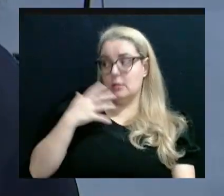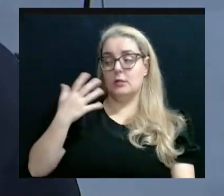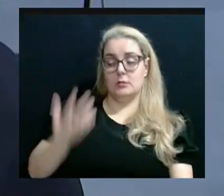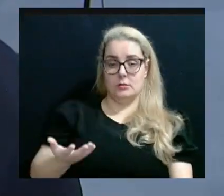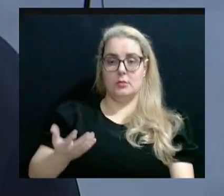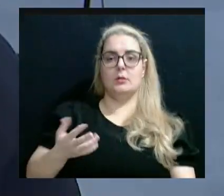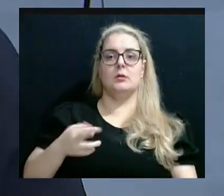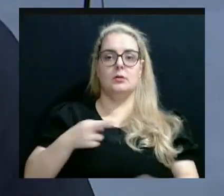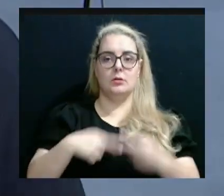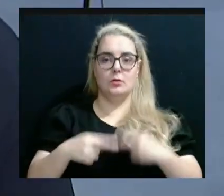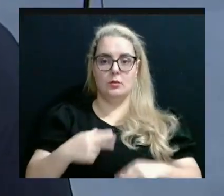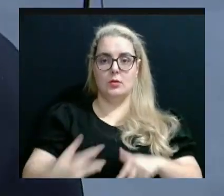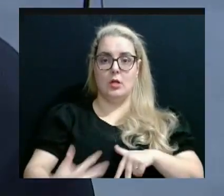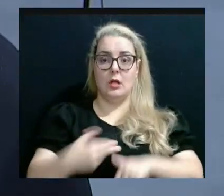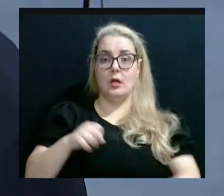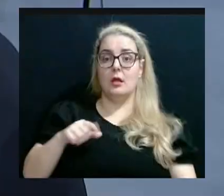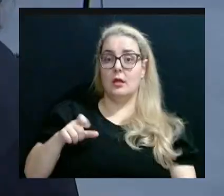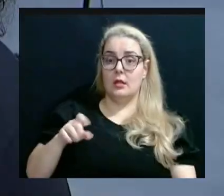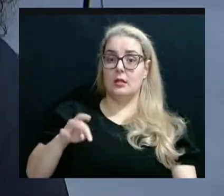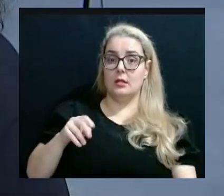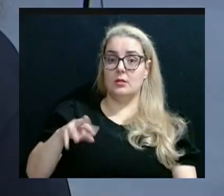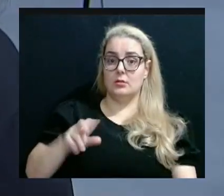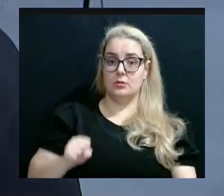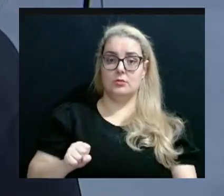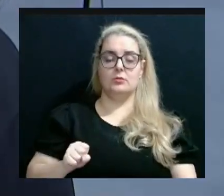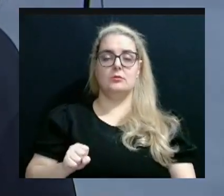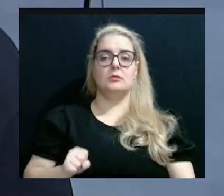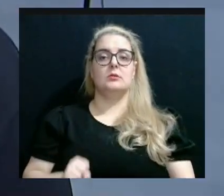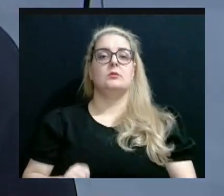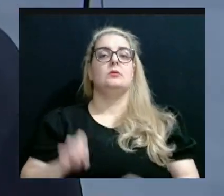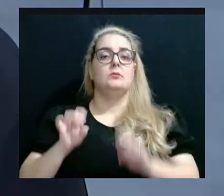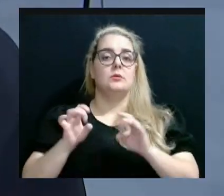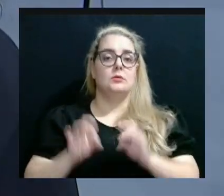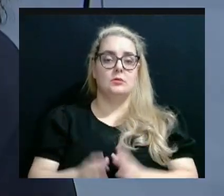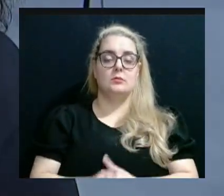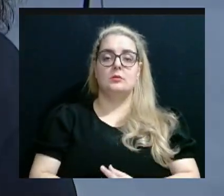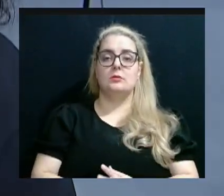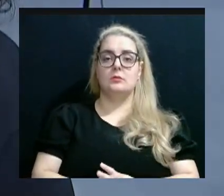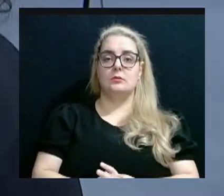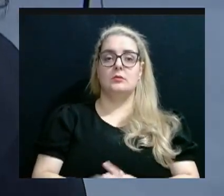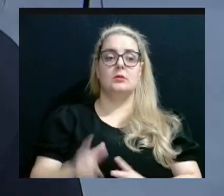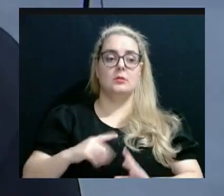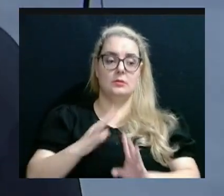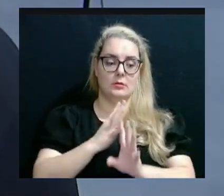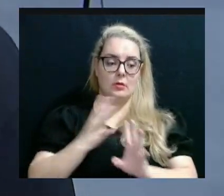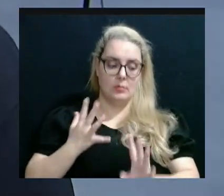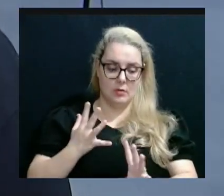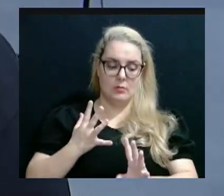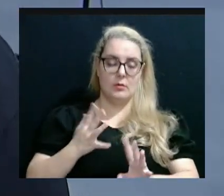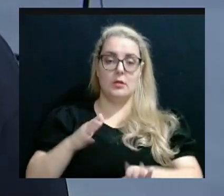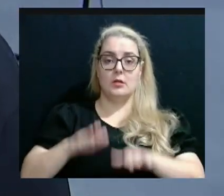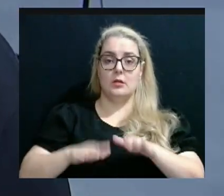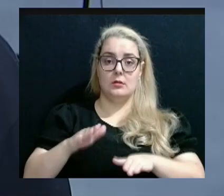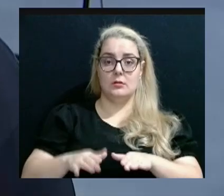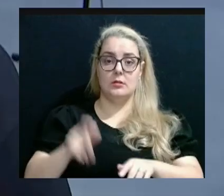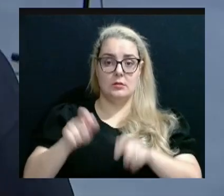às cirurgias eletivas, cirurgias de especialidades. Existe uma fila, muitas vezes as pessoas não